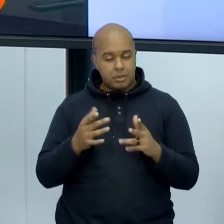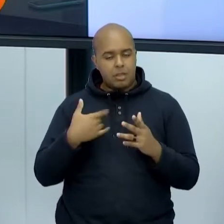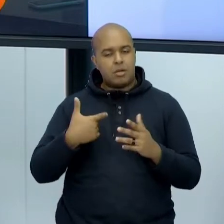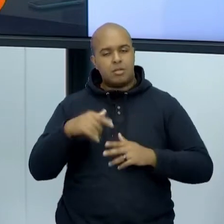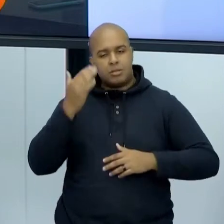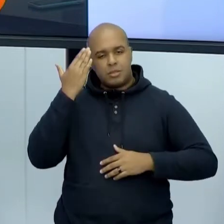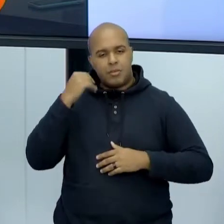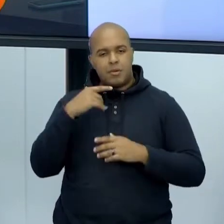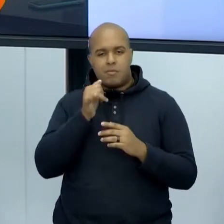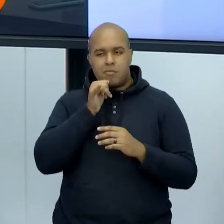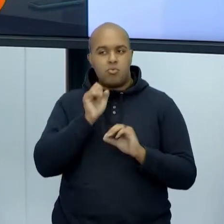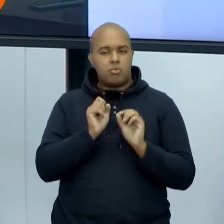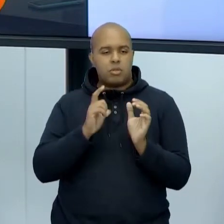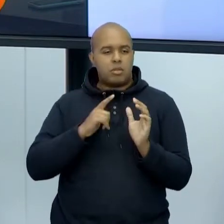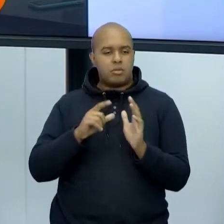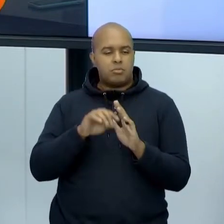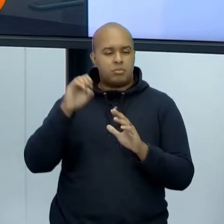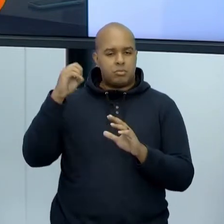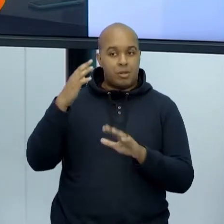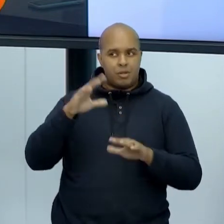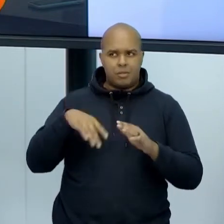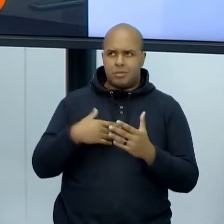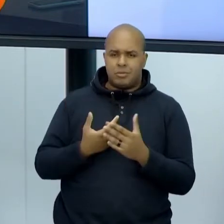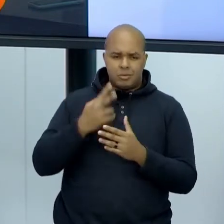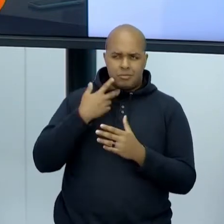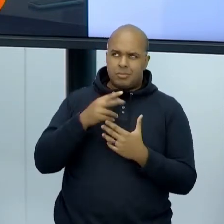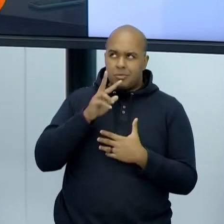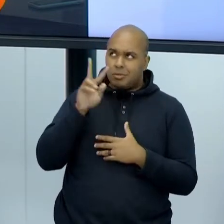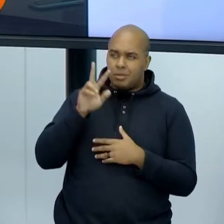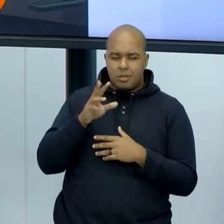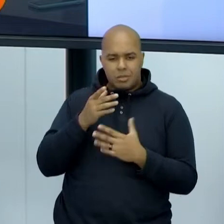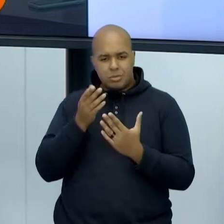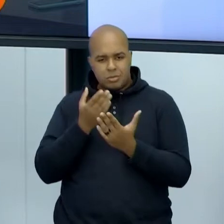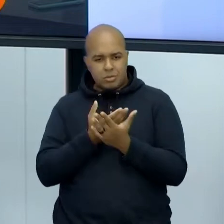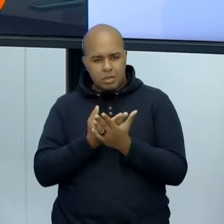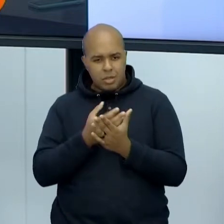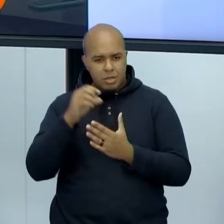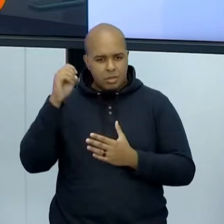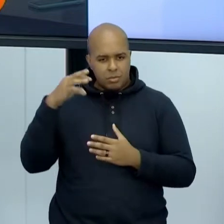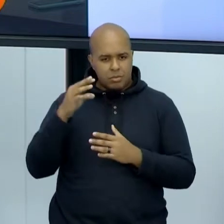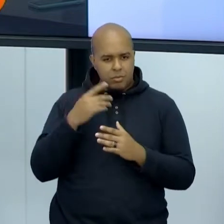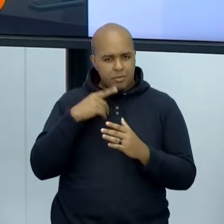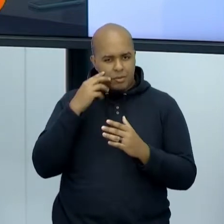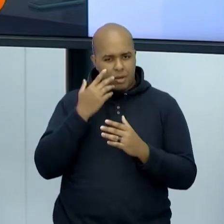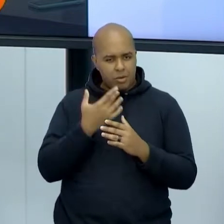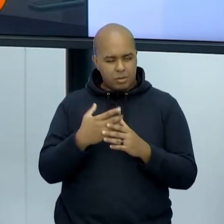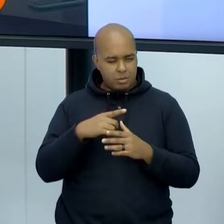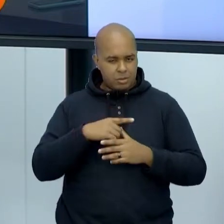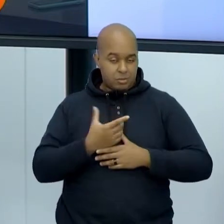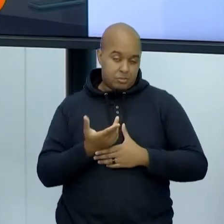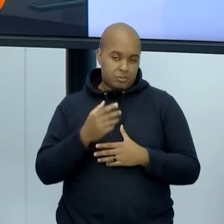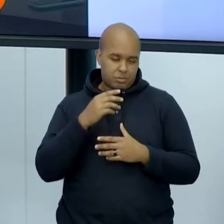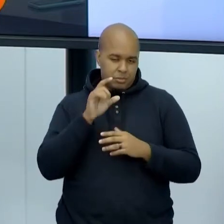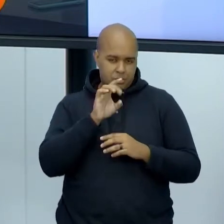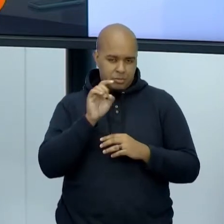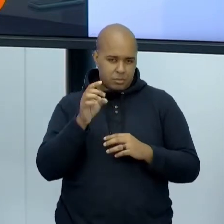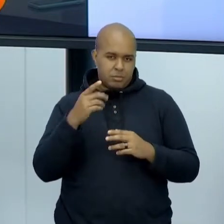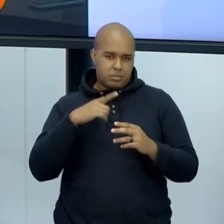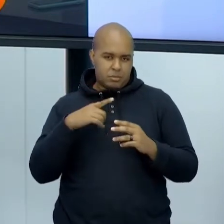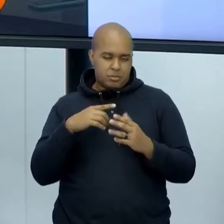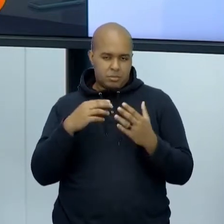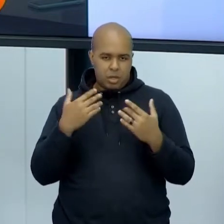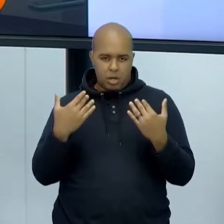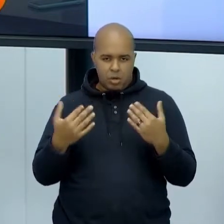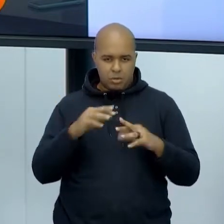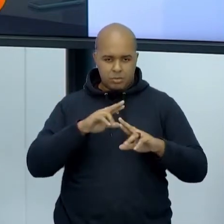gente saber, por exemplo, o que é que tem lá no Sol sem ir lá no Sol. Basta estudar a luz do Sol para ver as cores que tem. E cada elemento químico tem uma